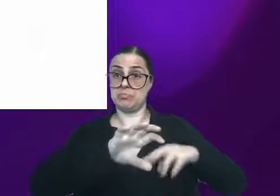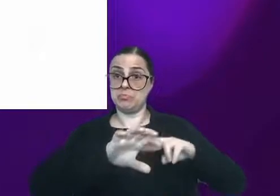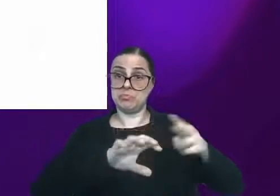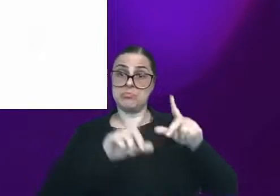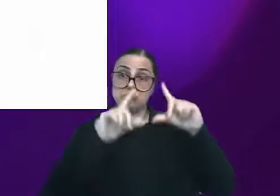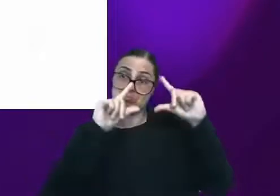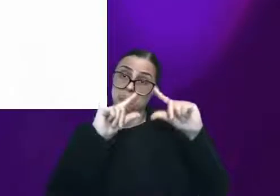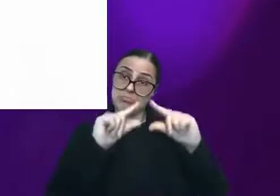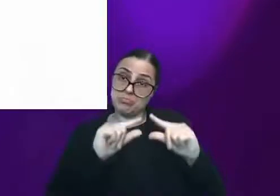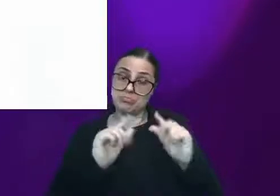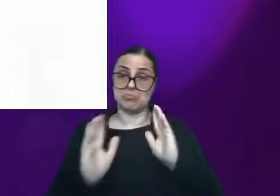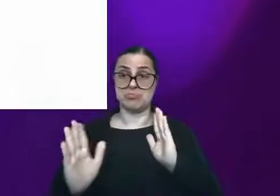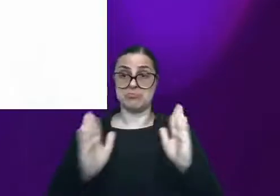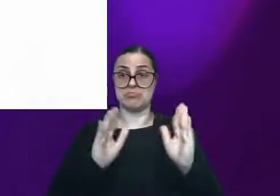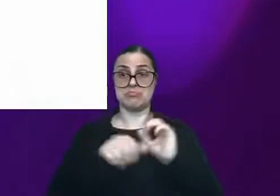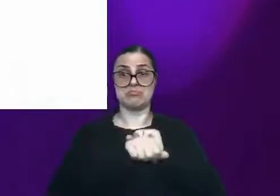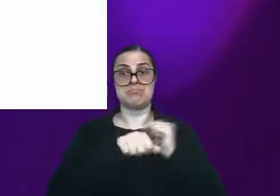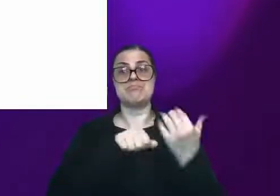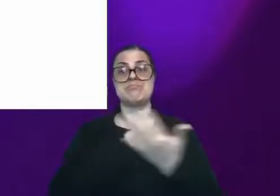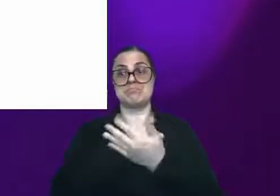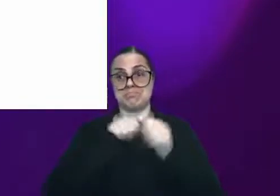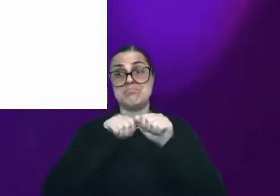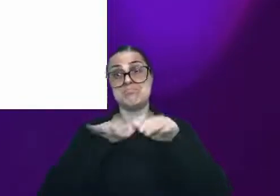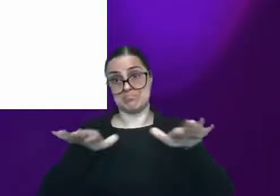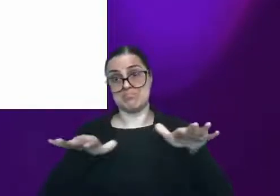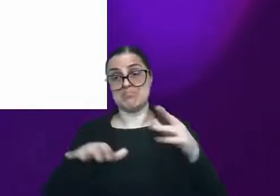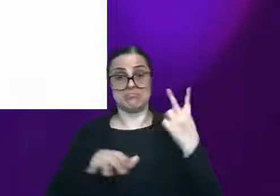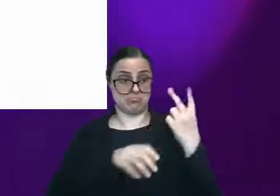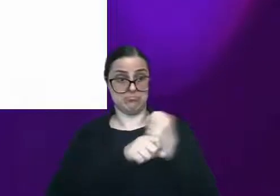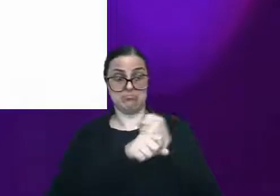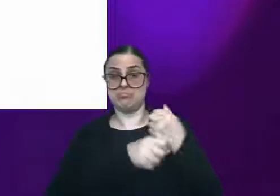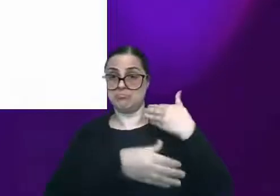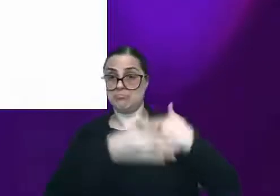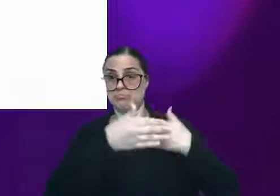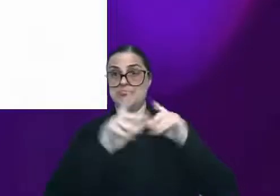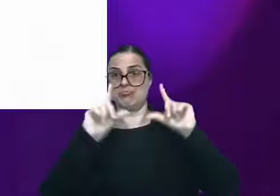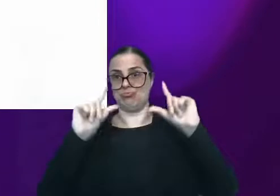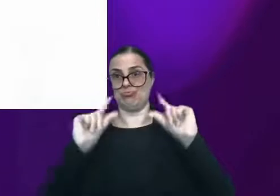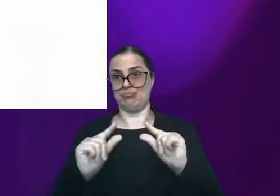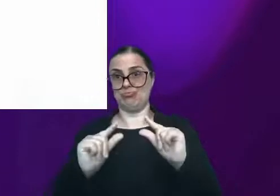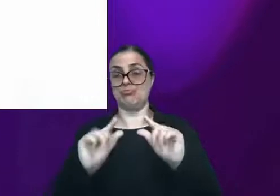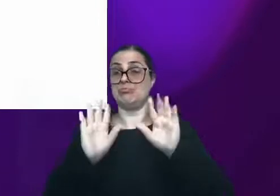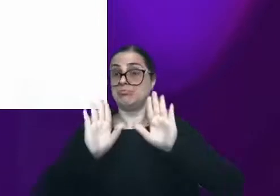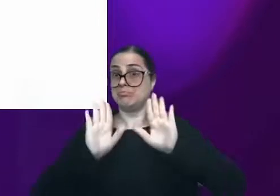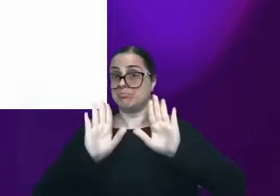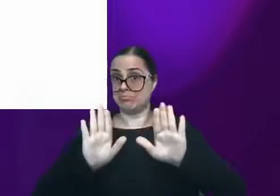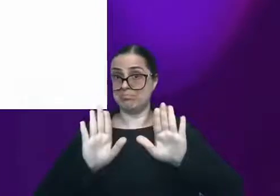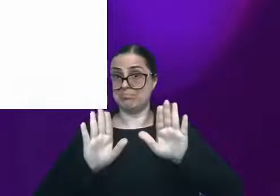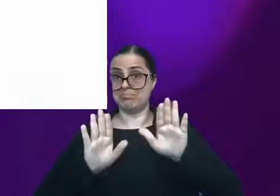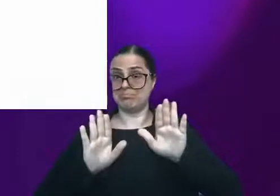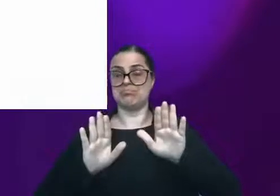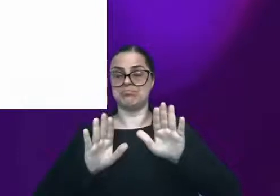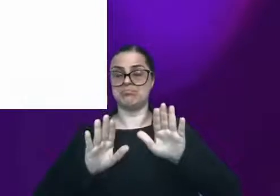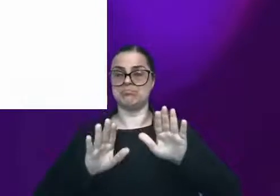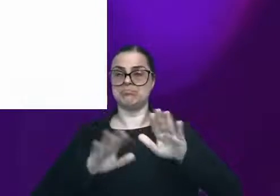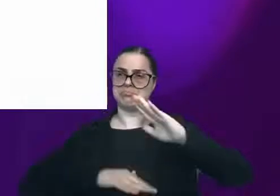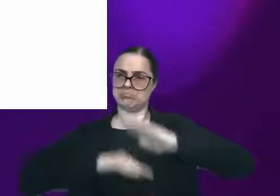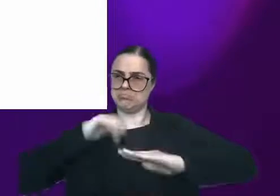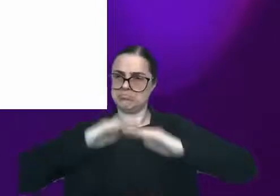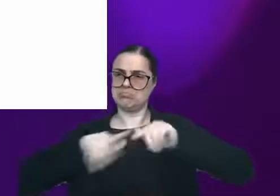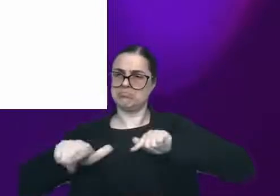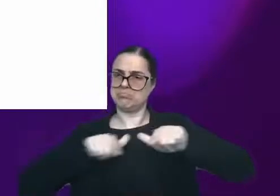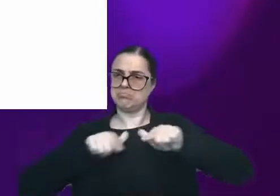da pandemia nos últimos 2 anos, mas o pessoal tem trabalhado fortemente para retomar